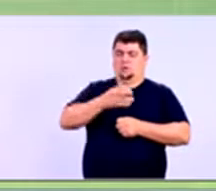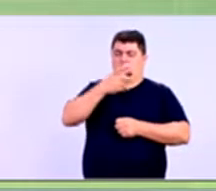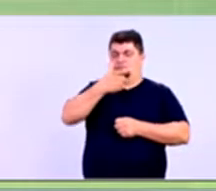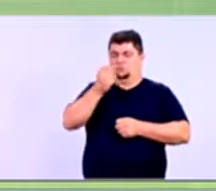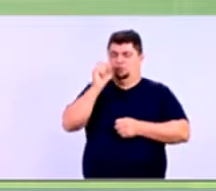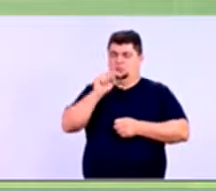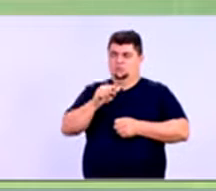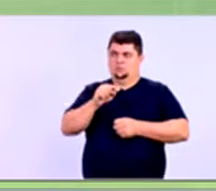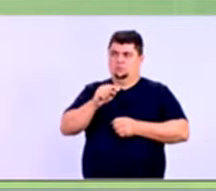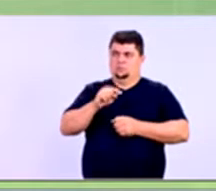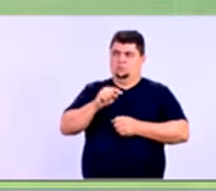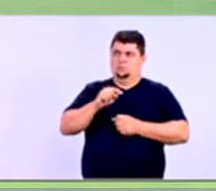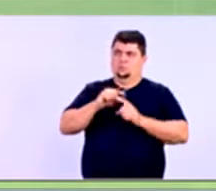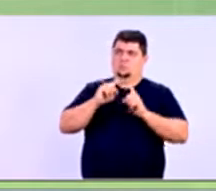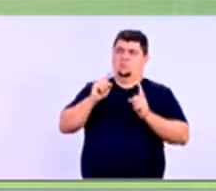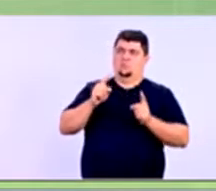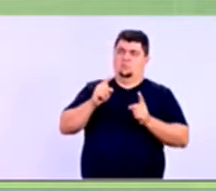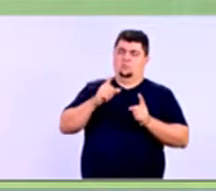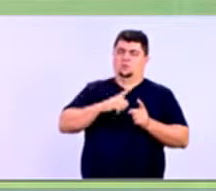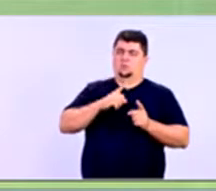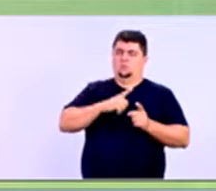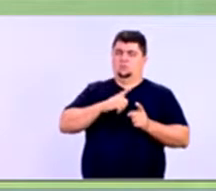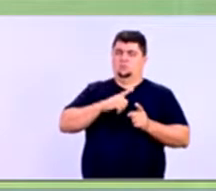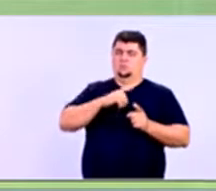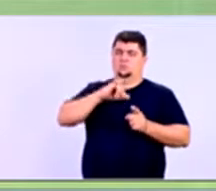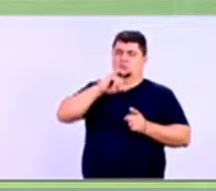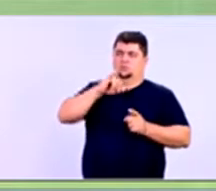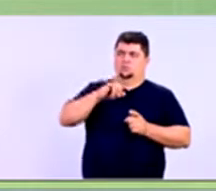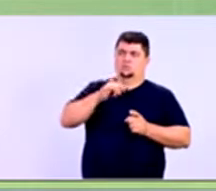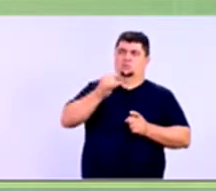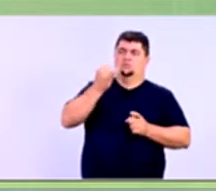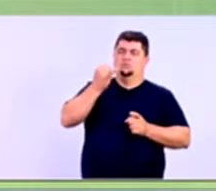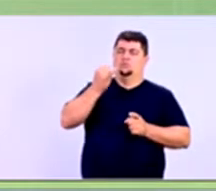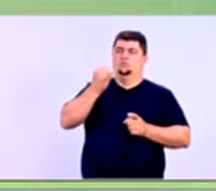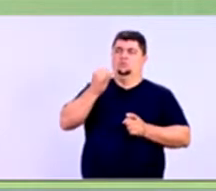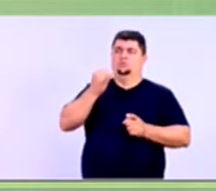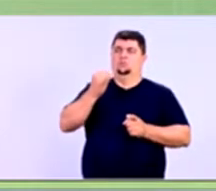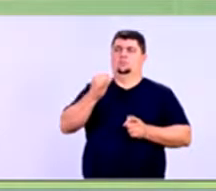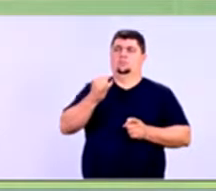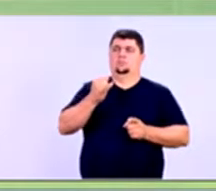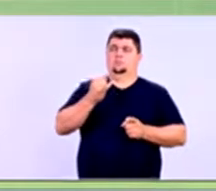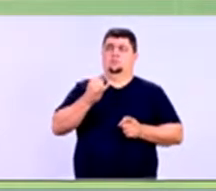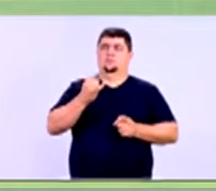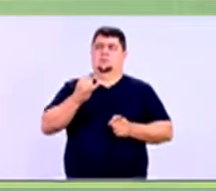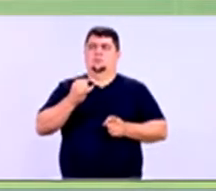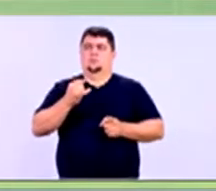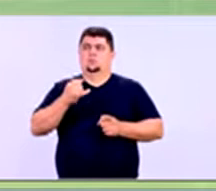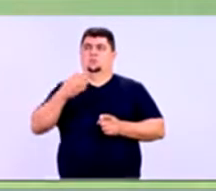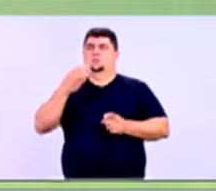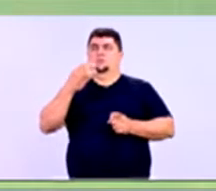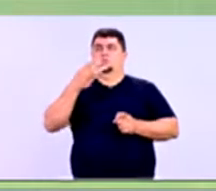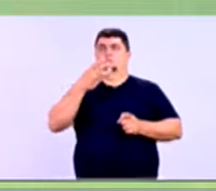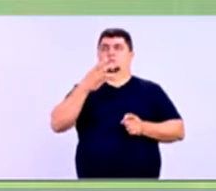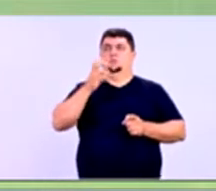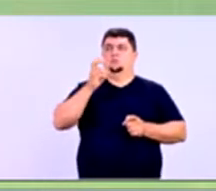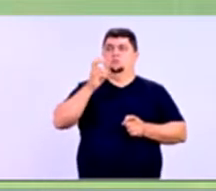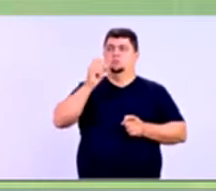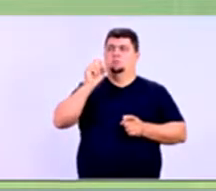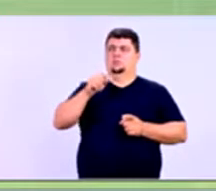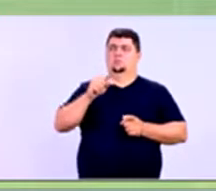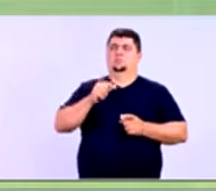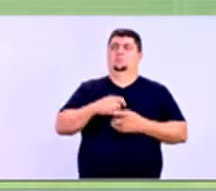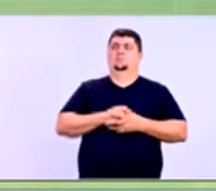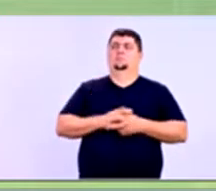reais. Porém, além disso, eu paguei os juros, que vai dar 2, 3, 5 mil